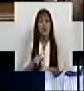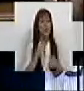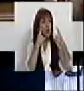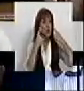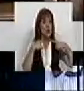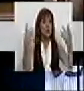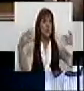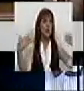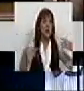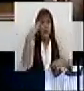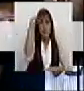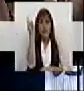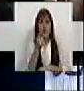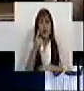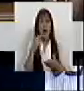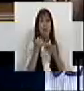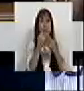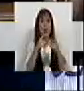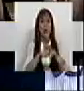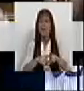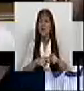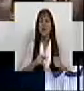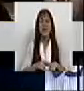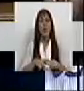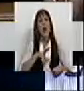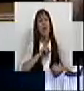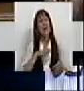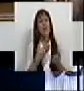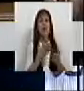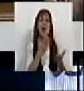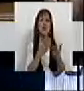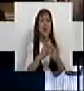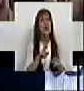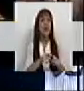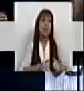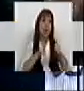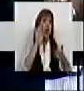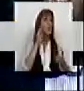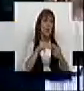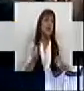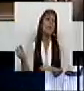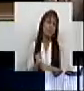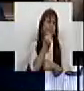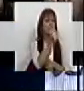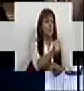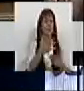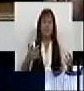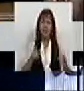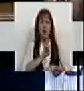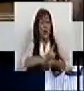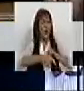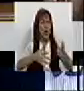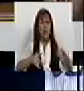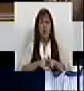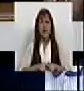No público, os professores de apoio estão lá como prémio para as escolas que tiveram os melhores resultados, ou seja, para